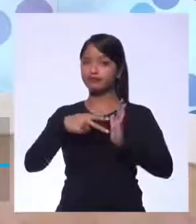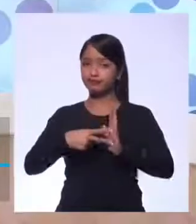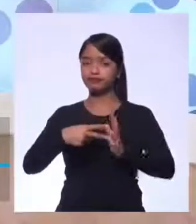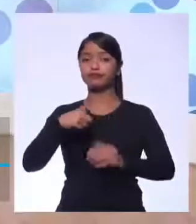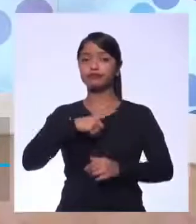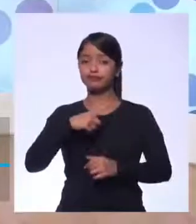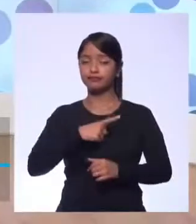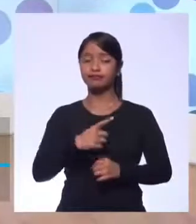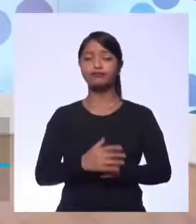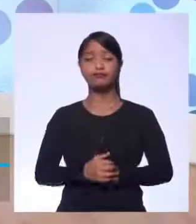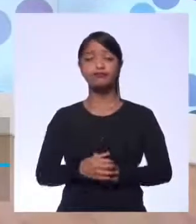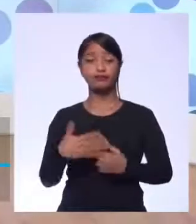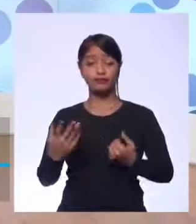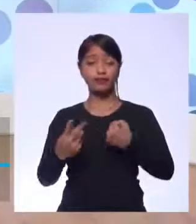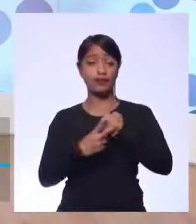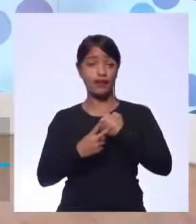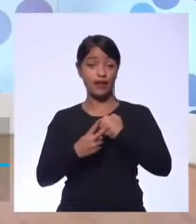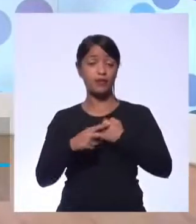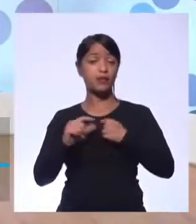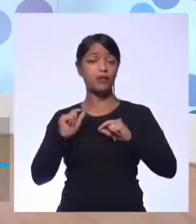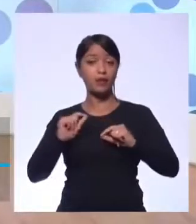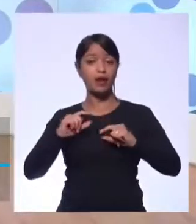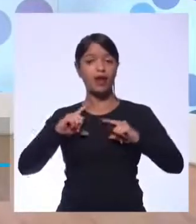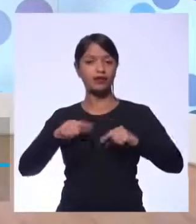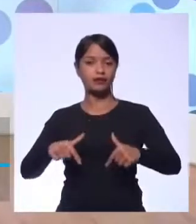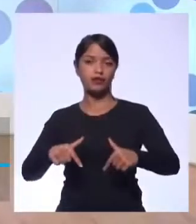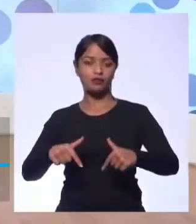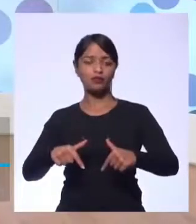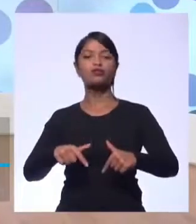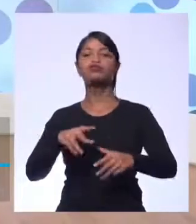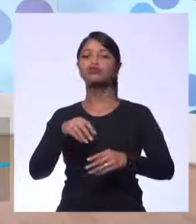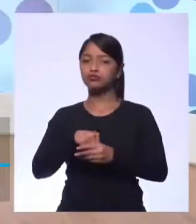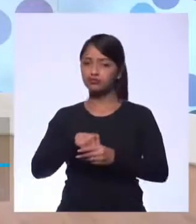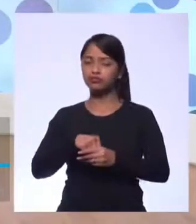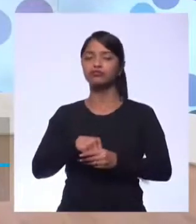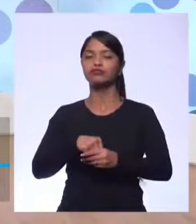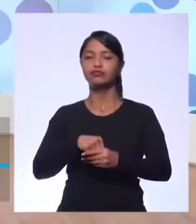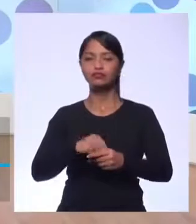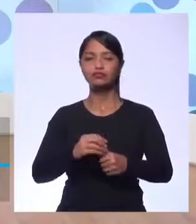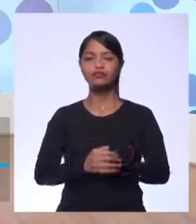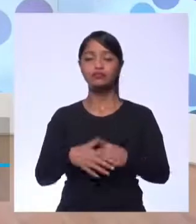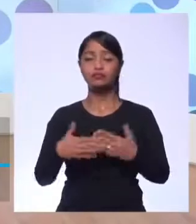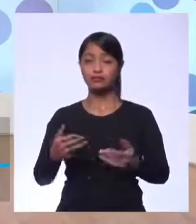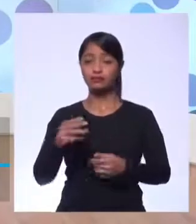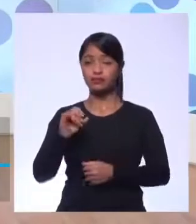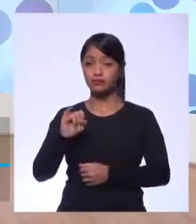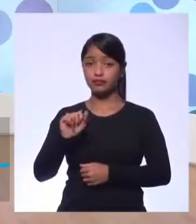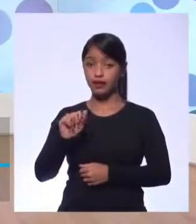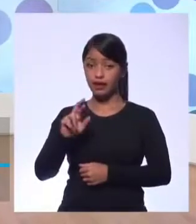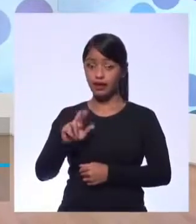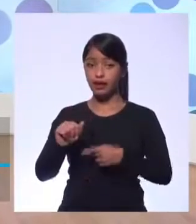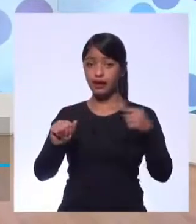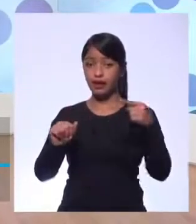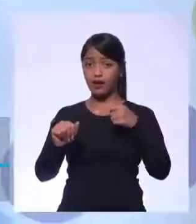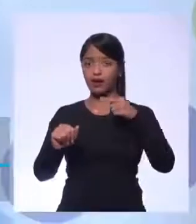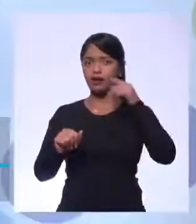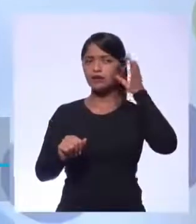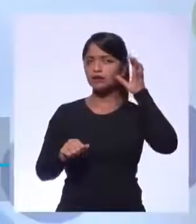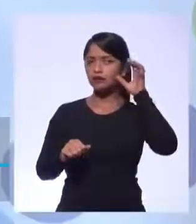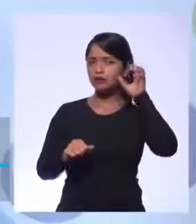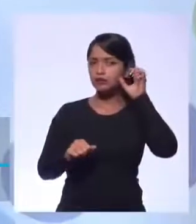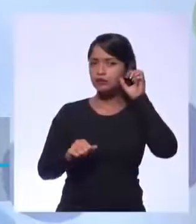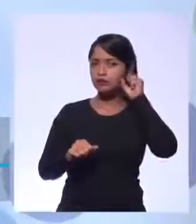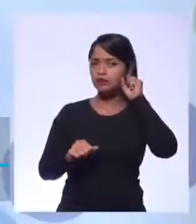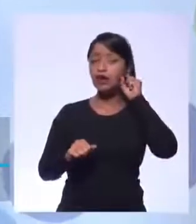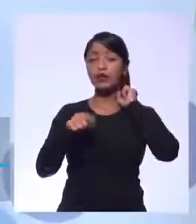nada mais é que uma ação aqui nesta oração. Então, a Yara, ela escuta, e aí você vê o que está acontecendo